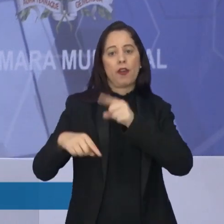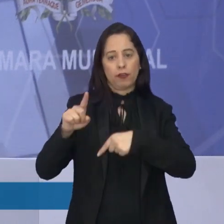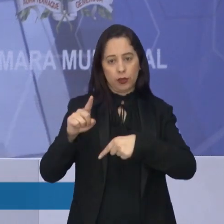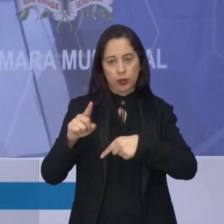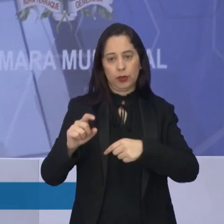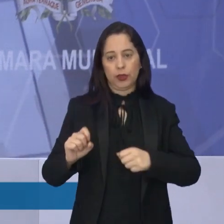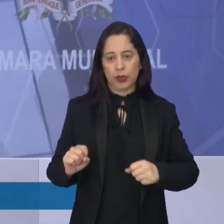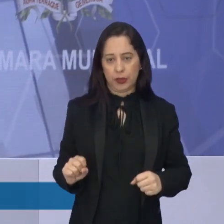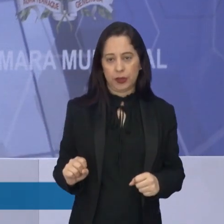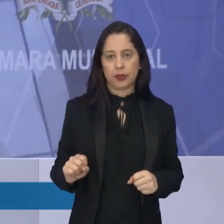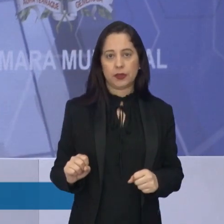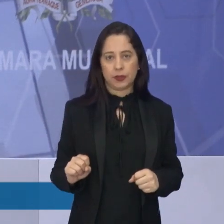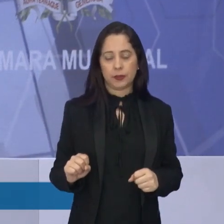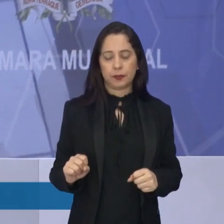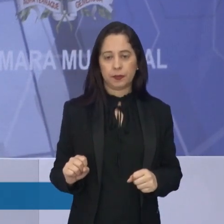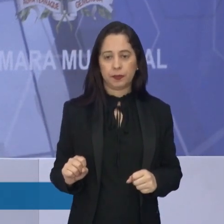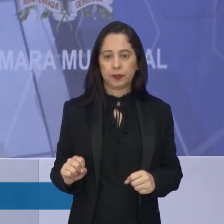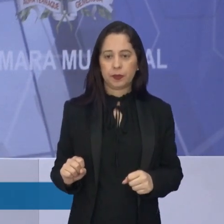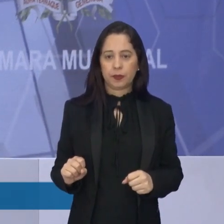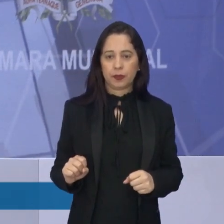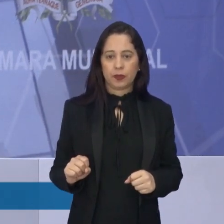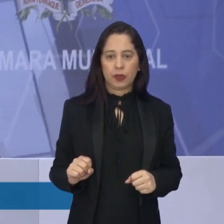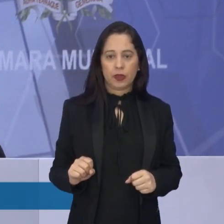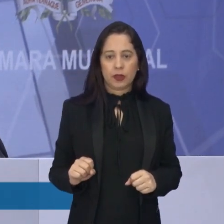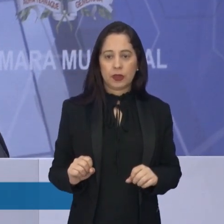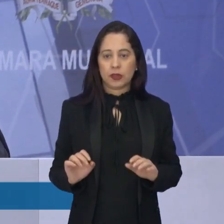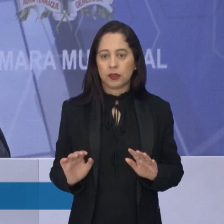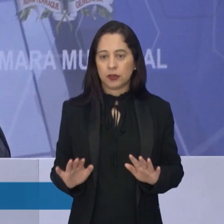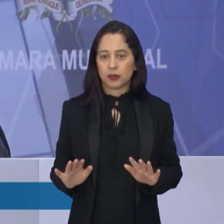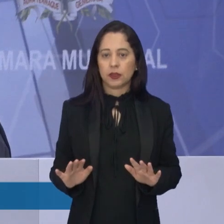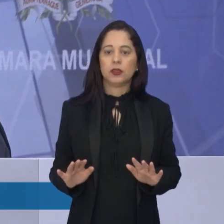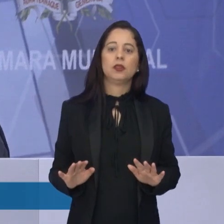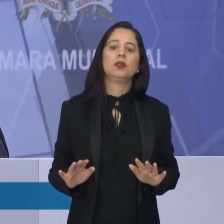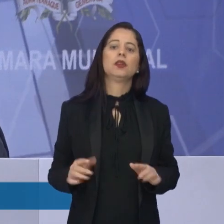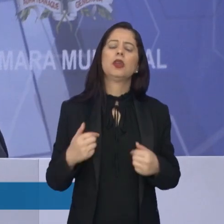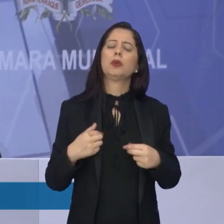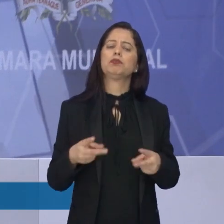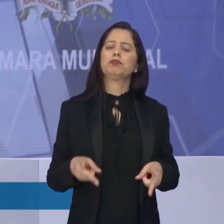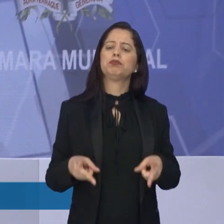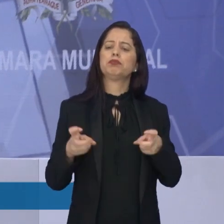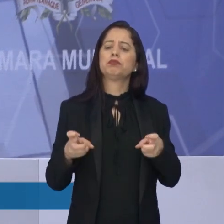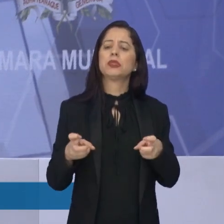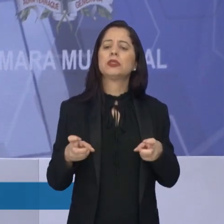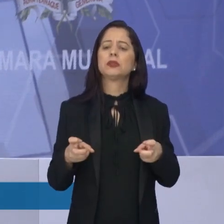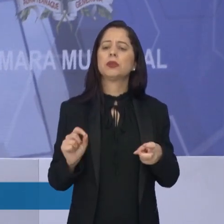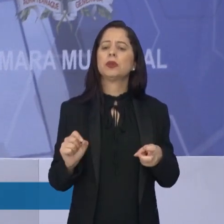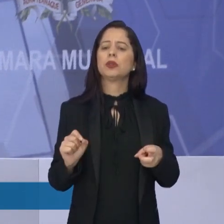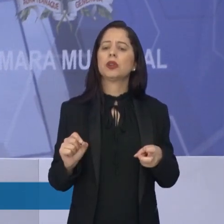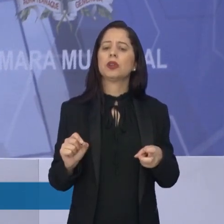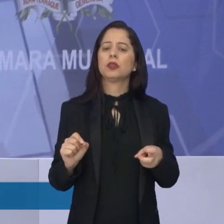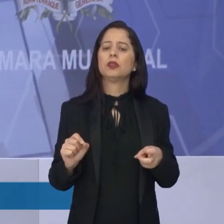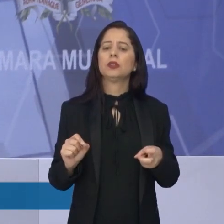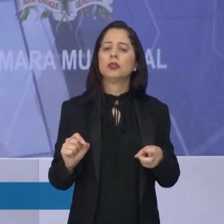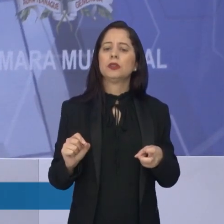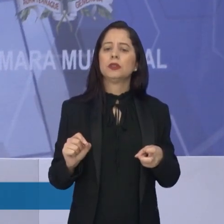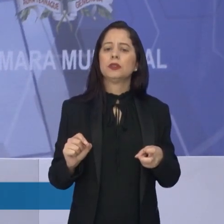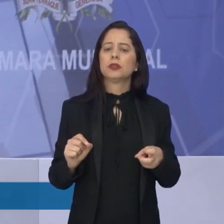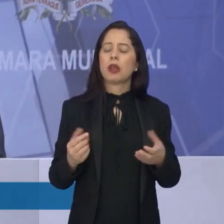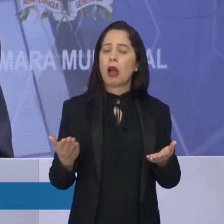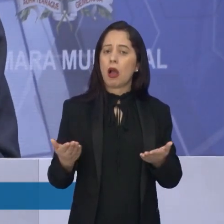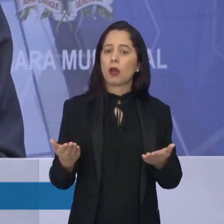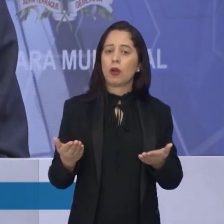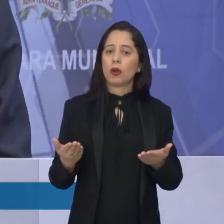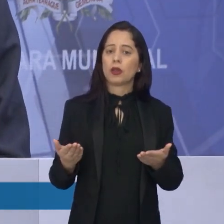acadêmica pudesse contribuir tanto. E me pareceu oportuno trazer esse